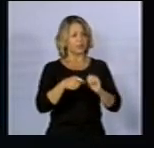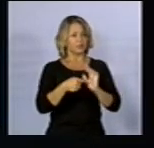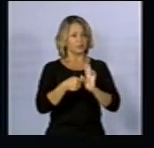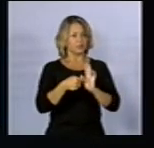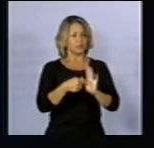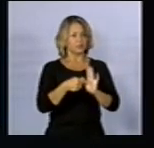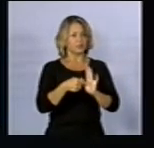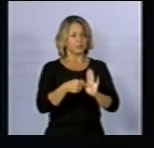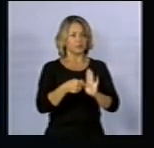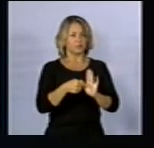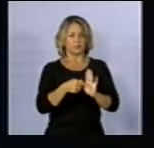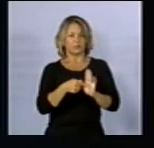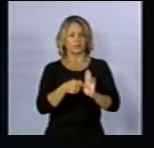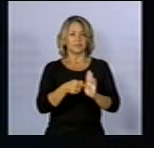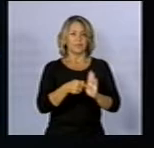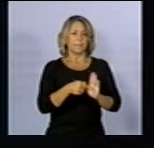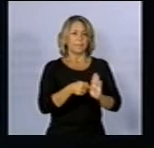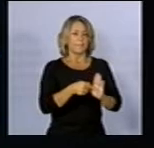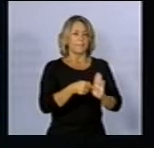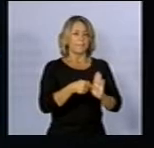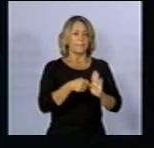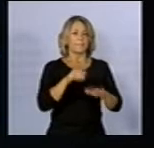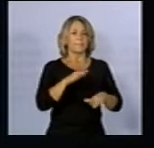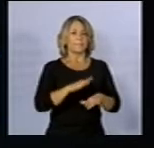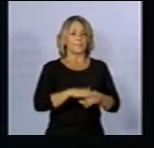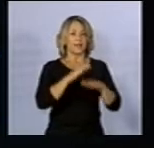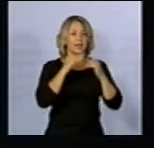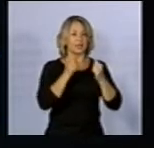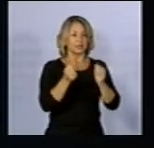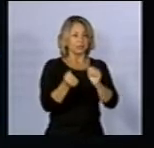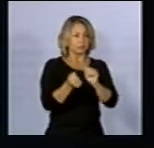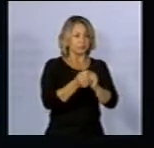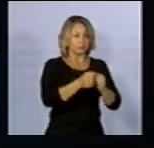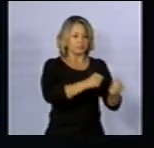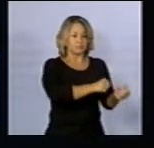uma maior exposição acumulada